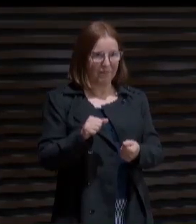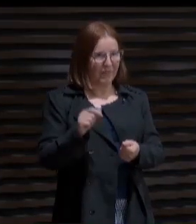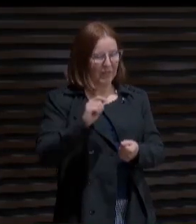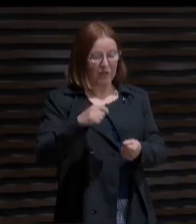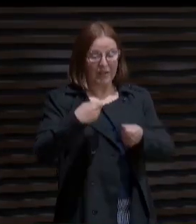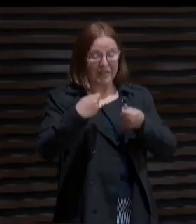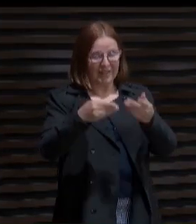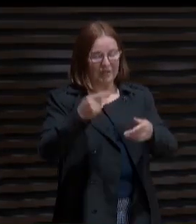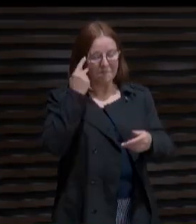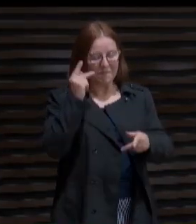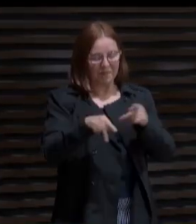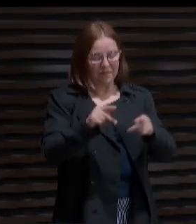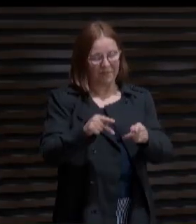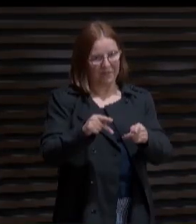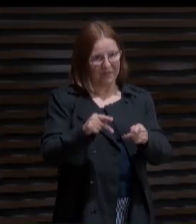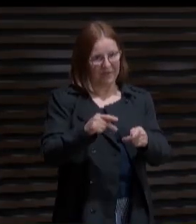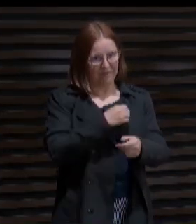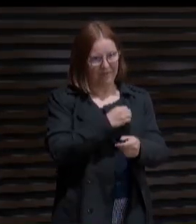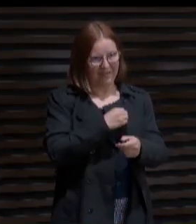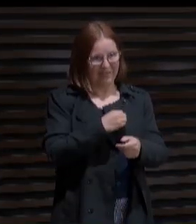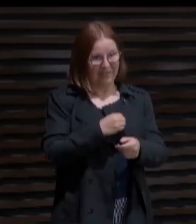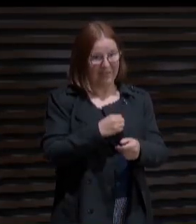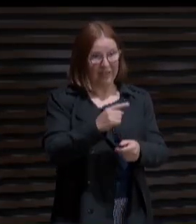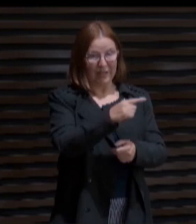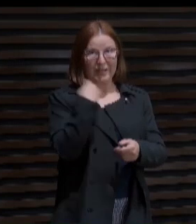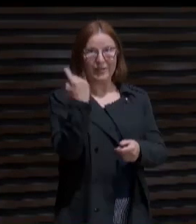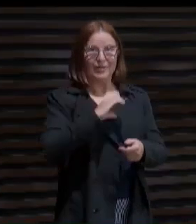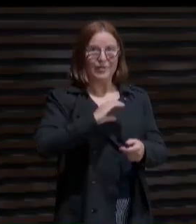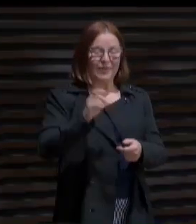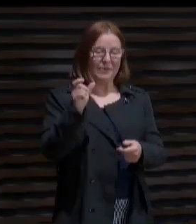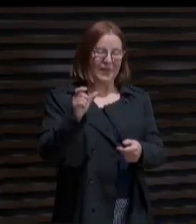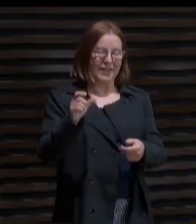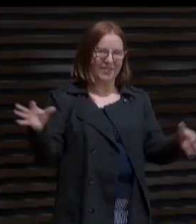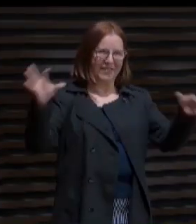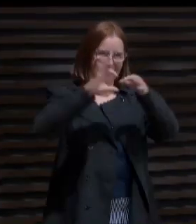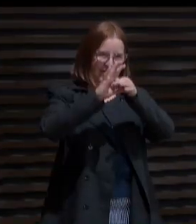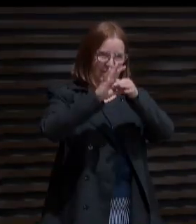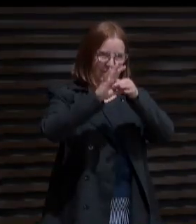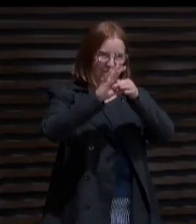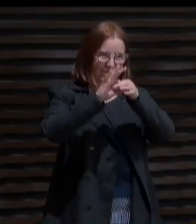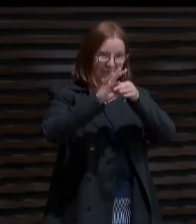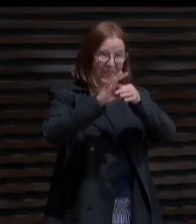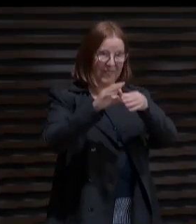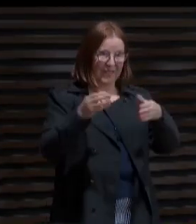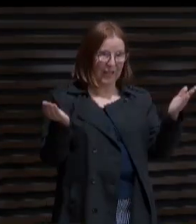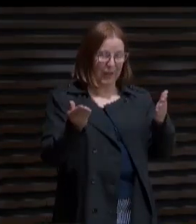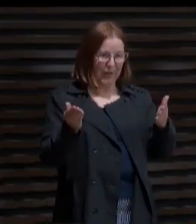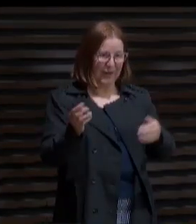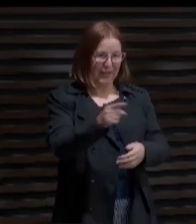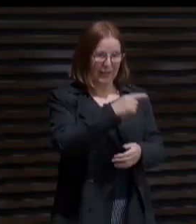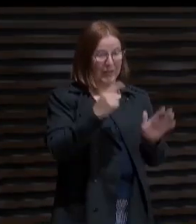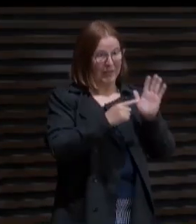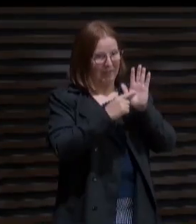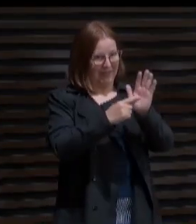nos confiou a palavra da reconciliação. De sorte que somos embaixadores em nome